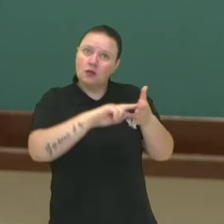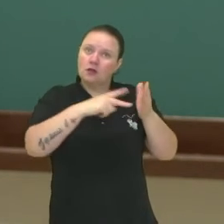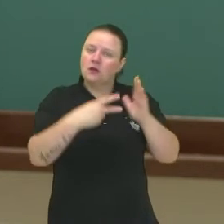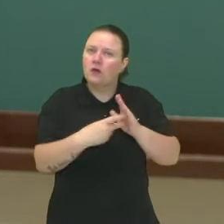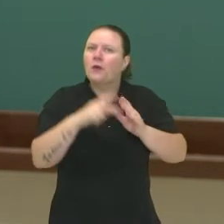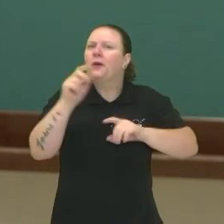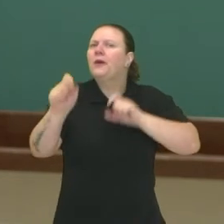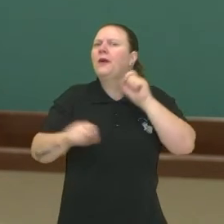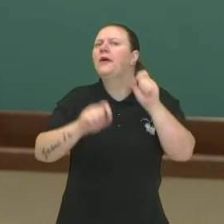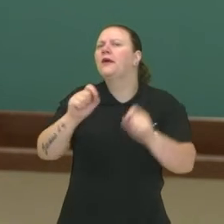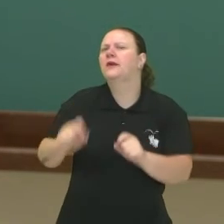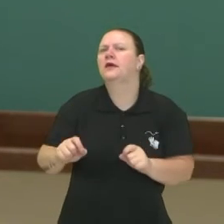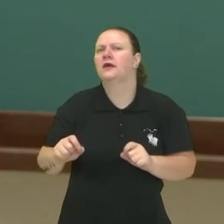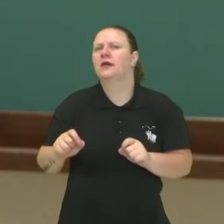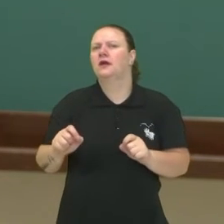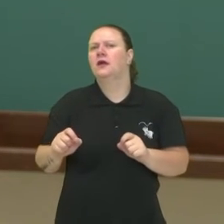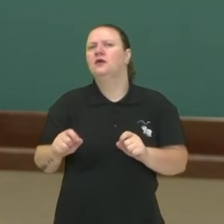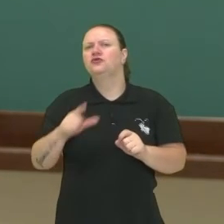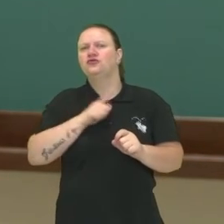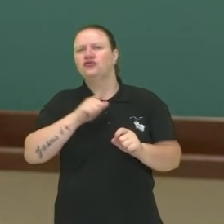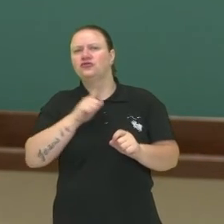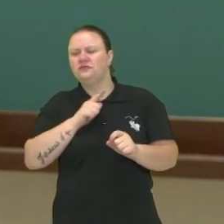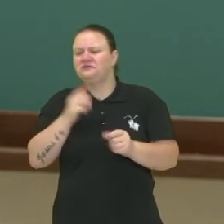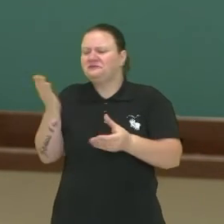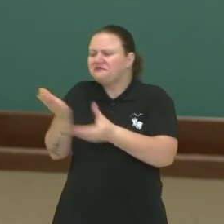causas eram de pequeno valor.